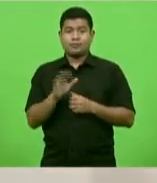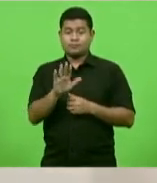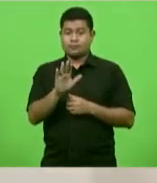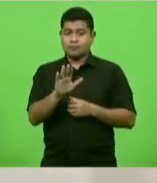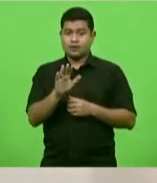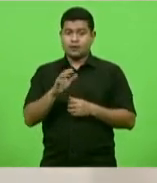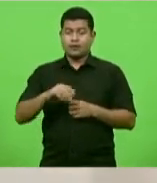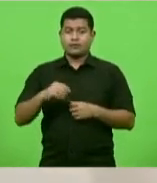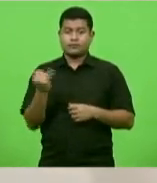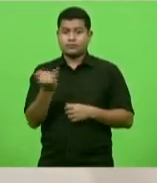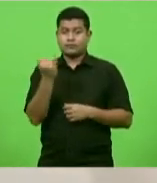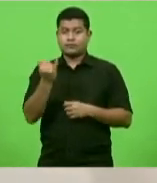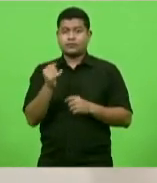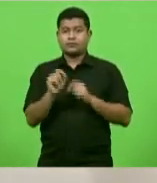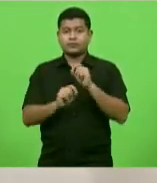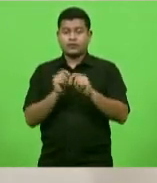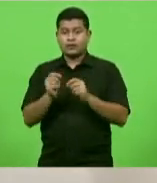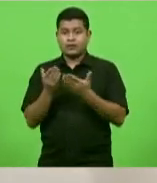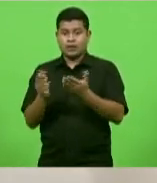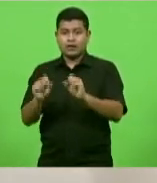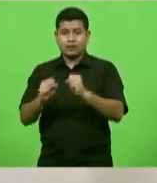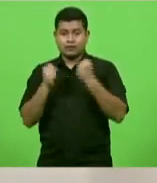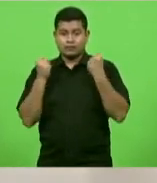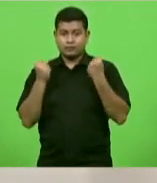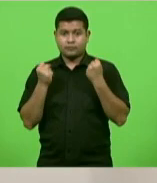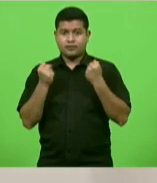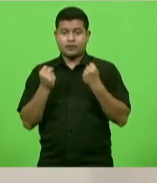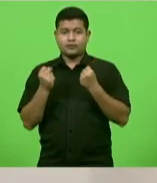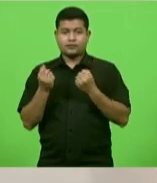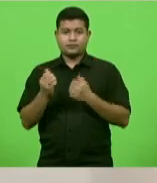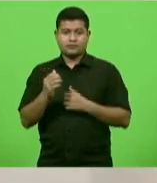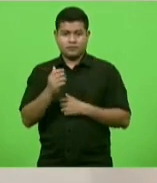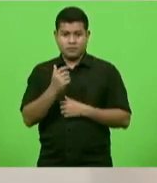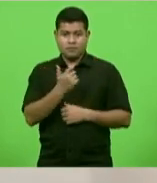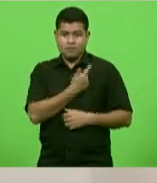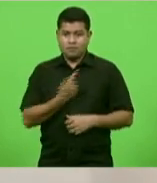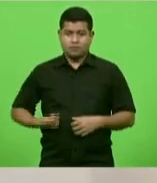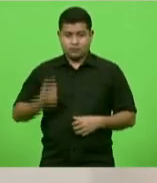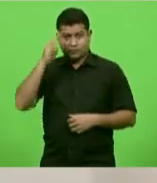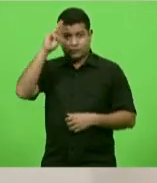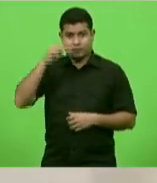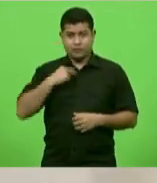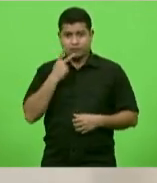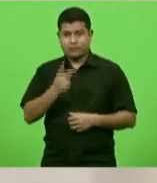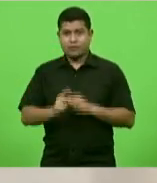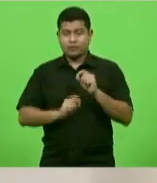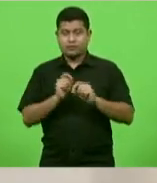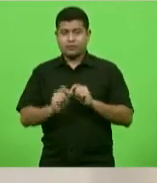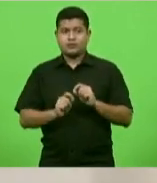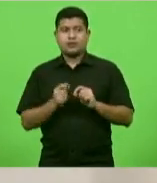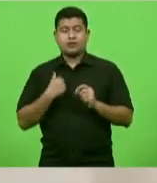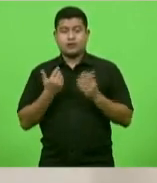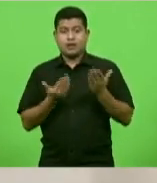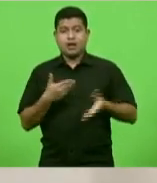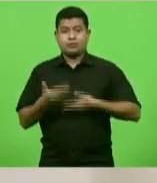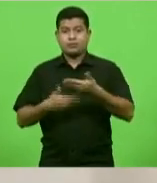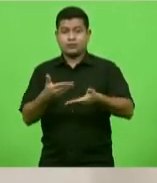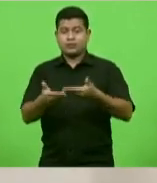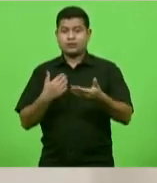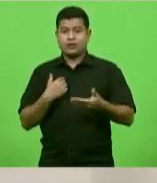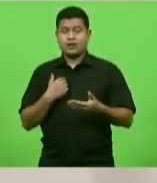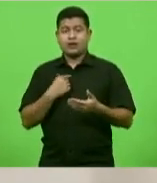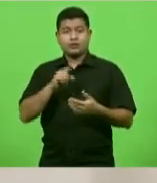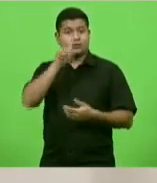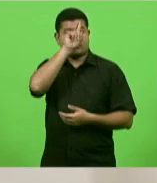é enfática a defesa do governador ao afirmar que, no processo, inexiste ordem de Carlos Moisés para